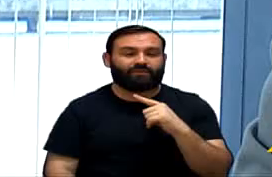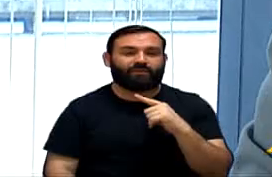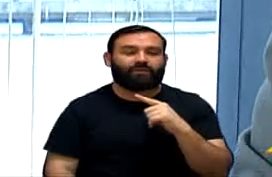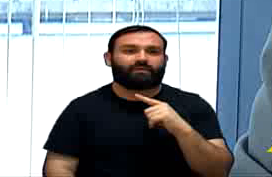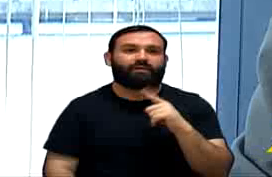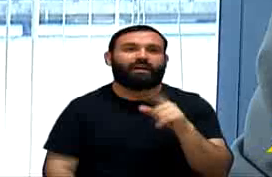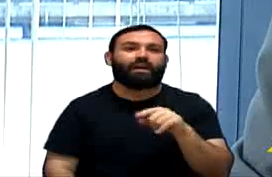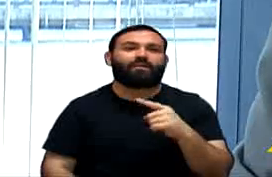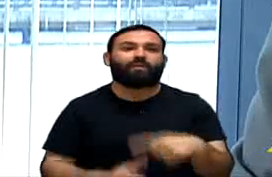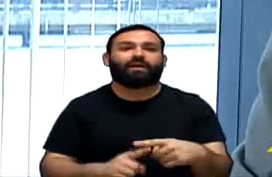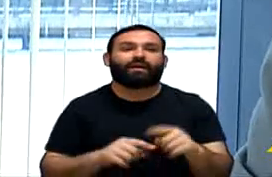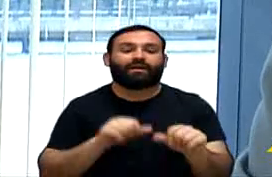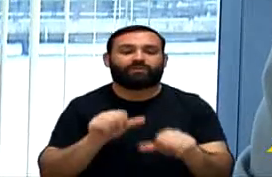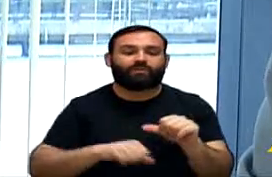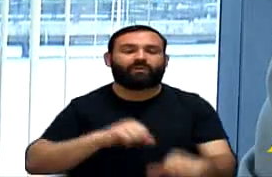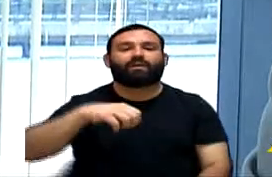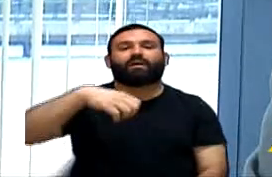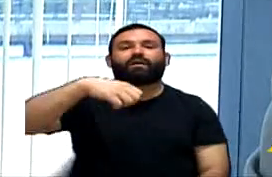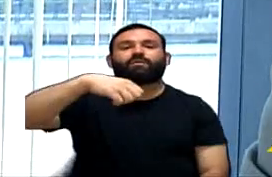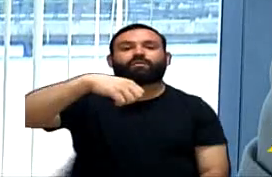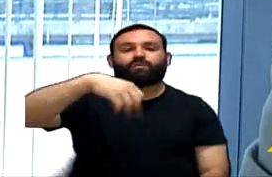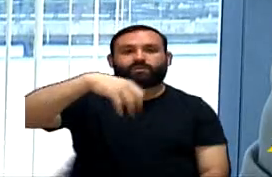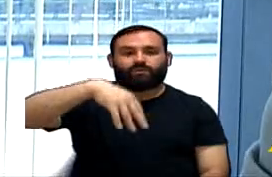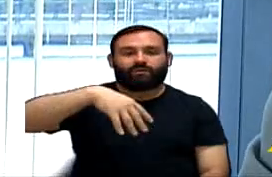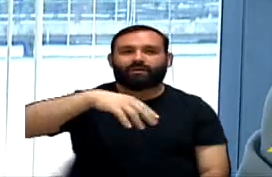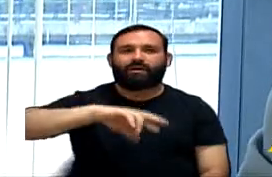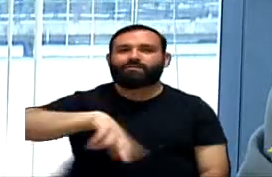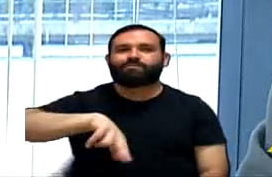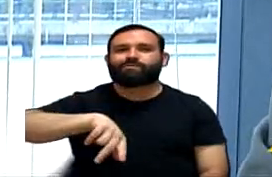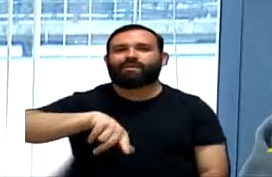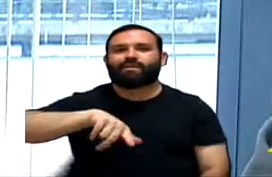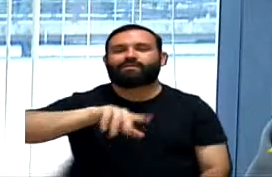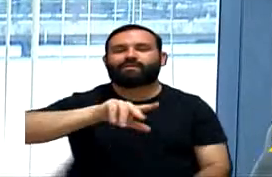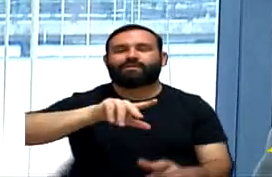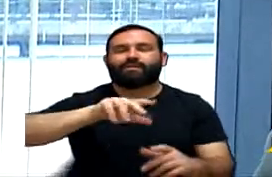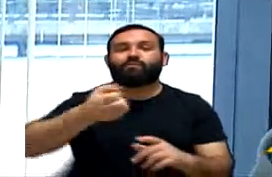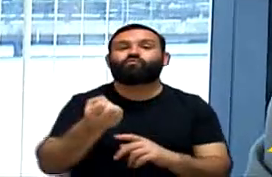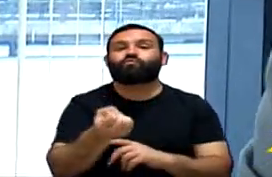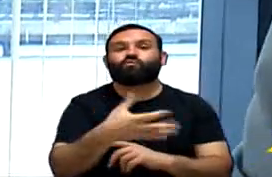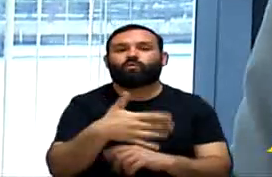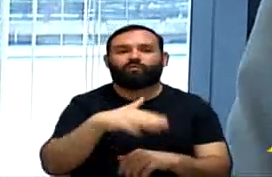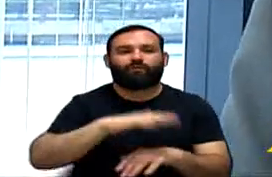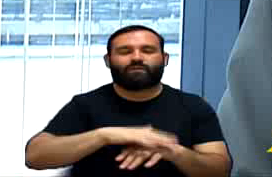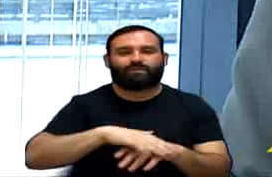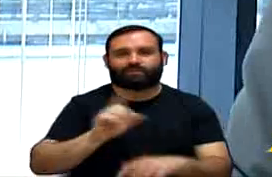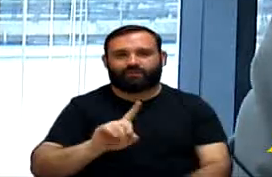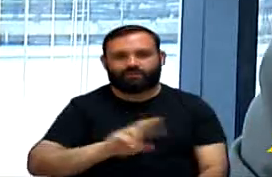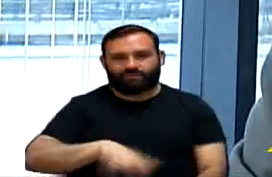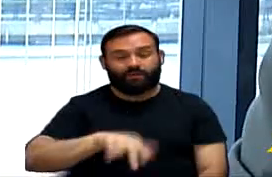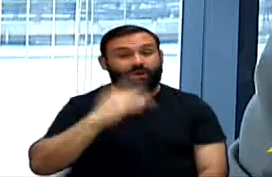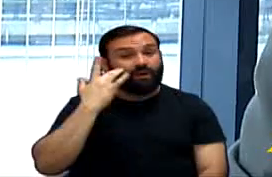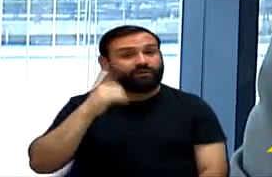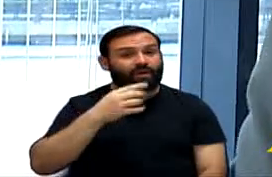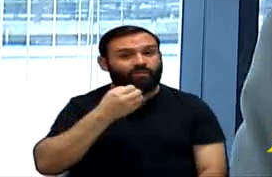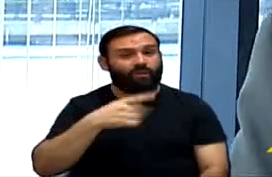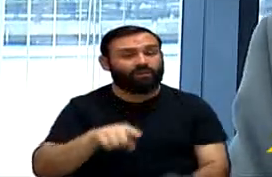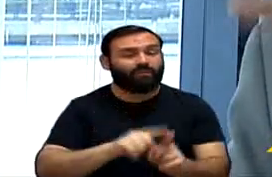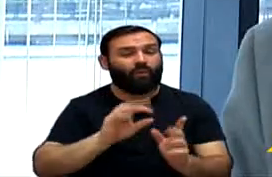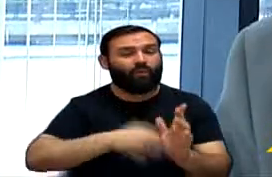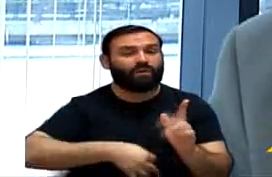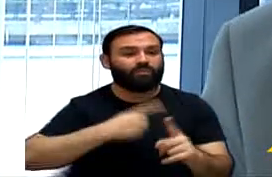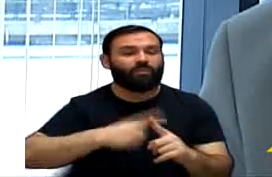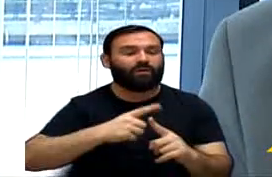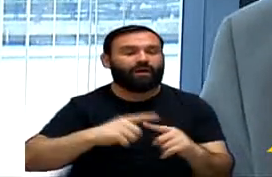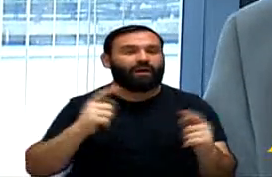recurso é para a troca de iluminação pública não para para implantar eu aoia pena